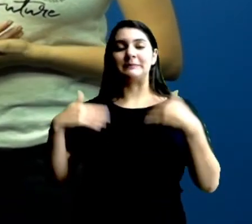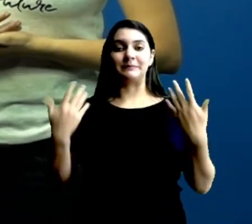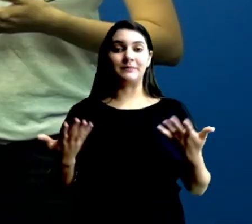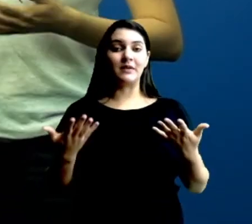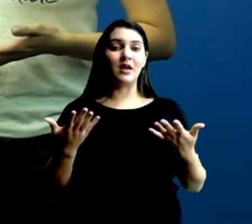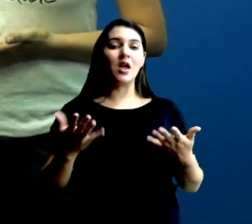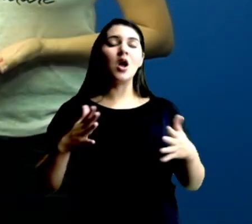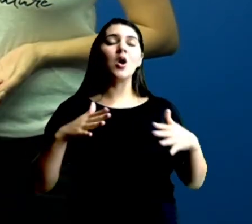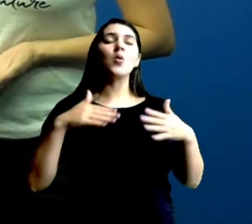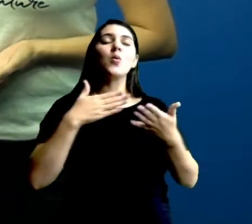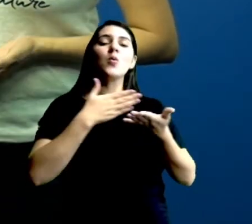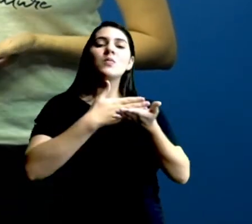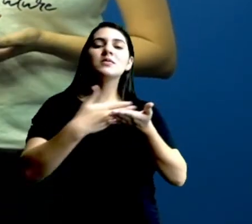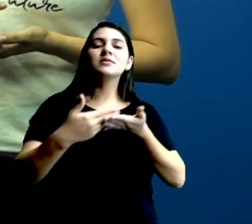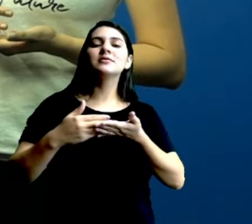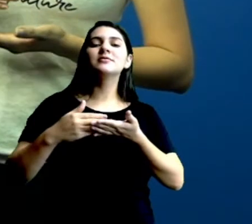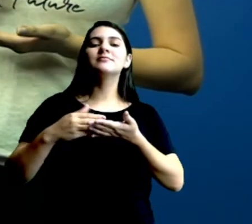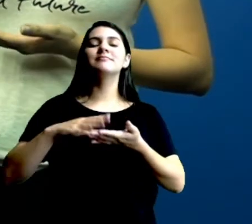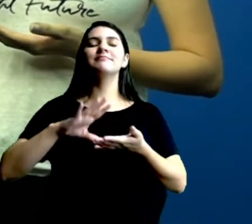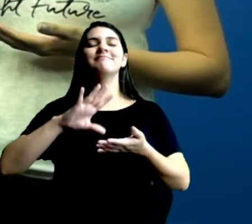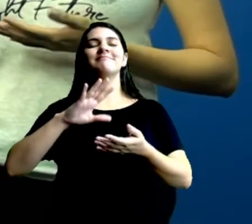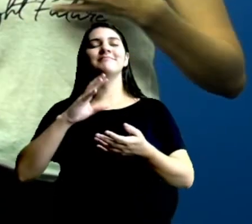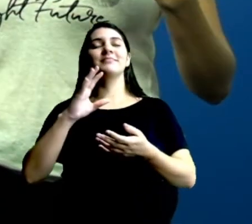início do descobrimento do Brasil,